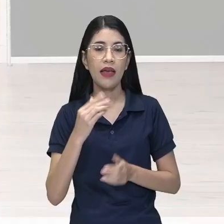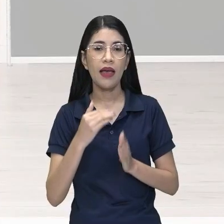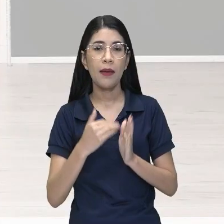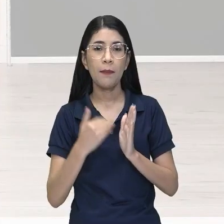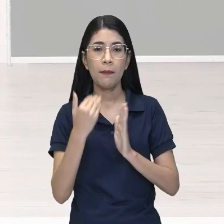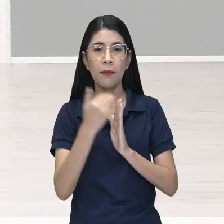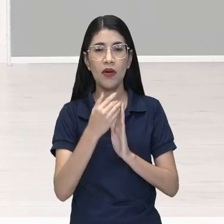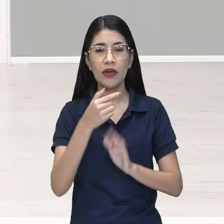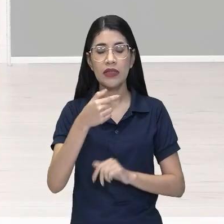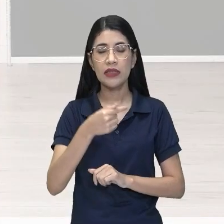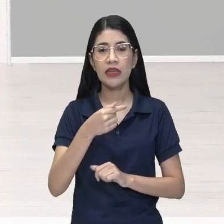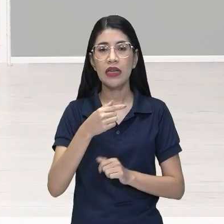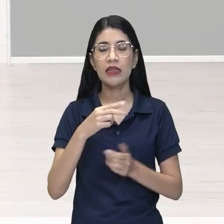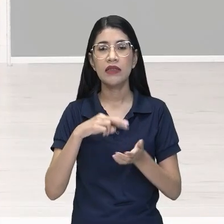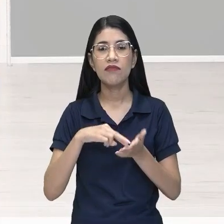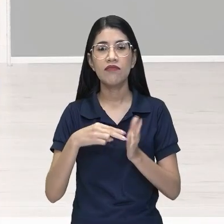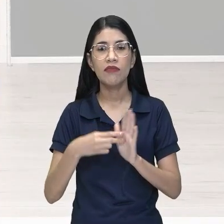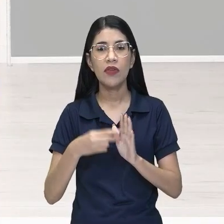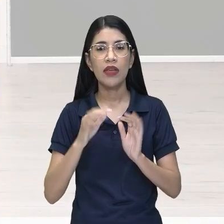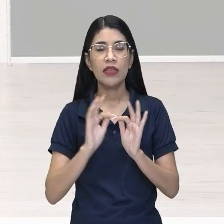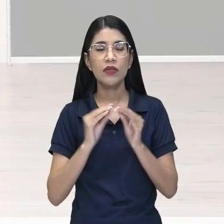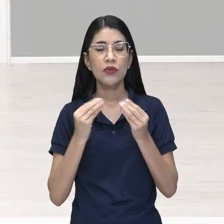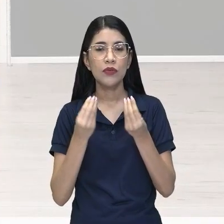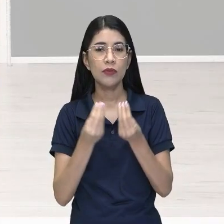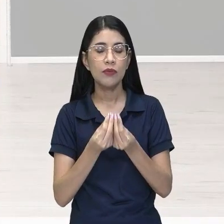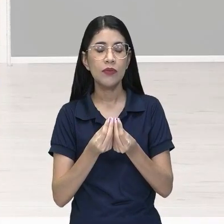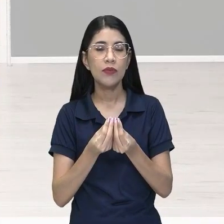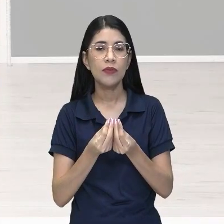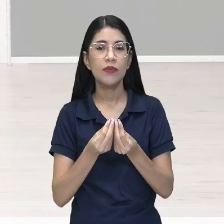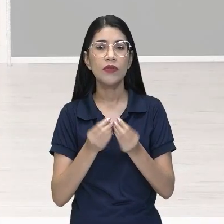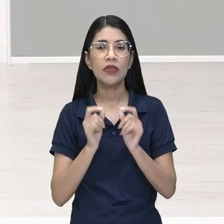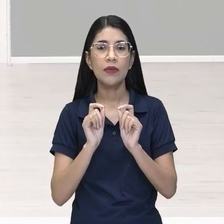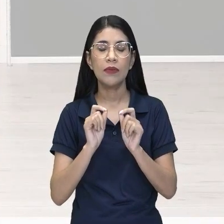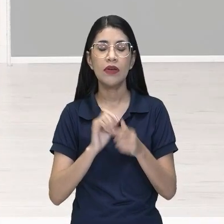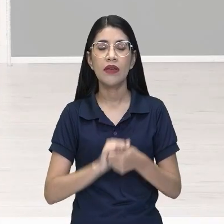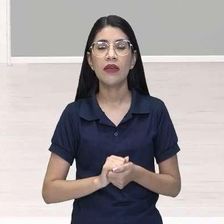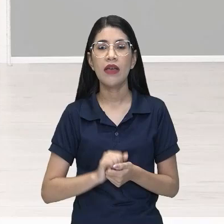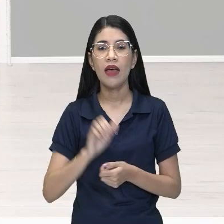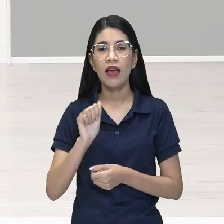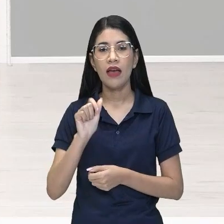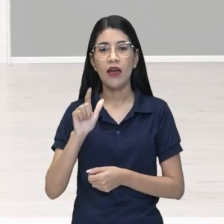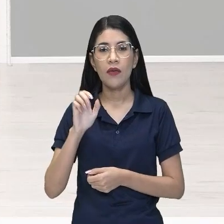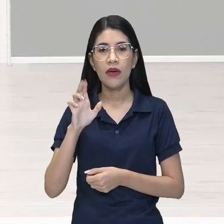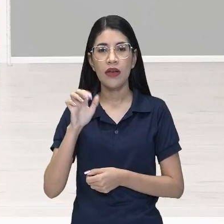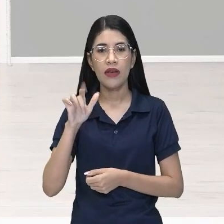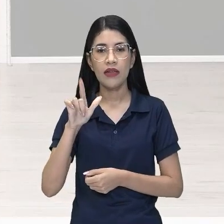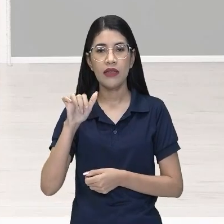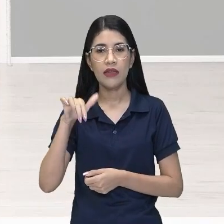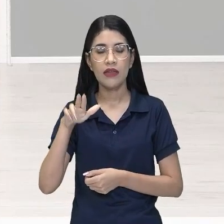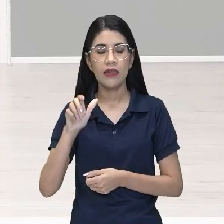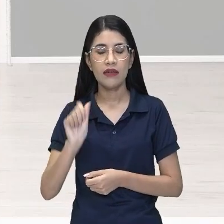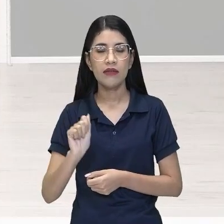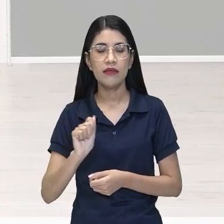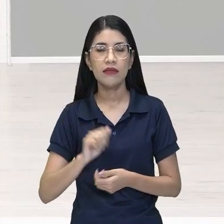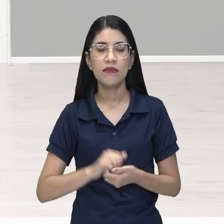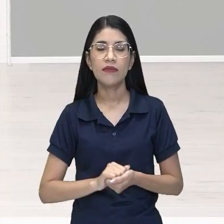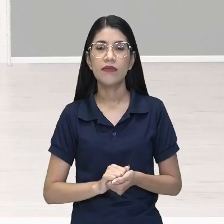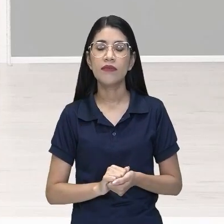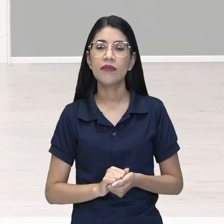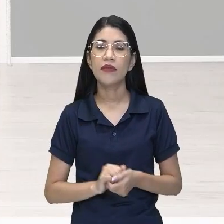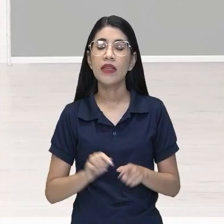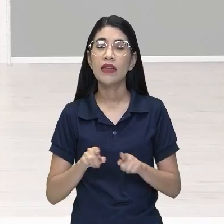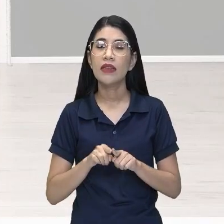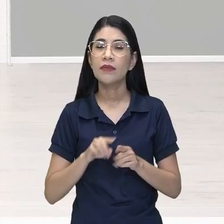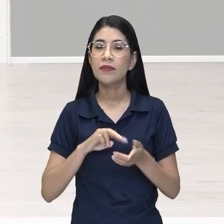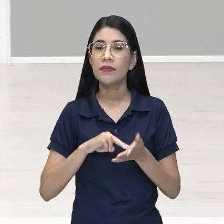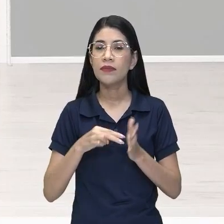7, as substâncias elas vão ser consideradas alcalinas e isso significa dizer